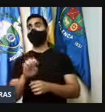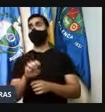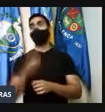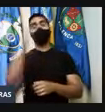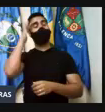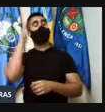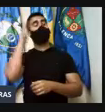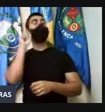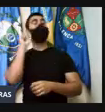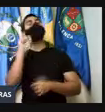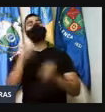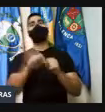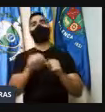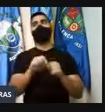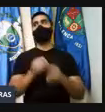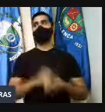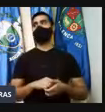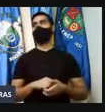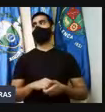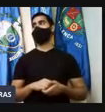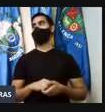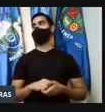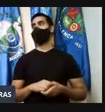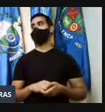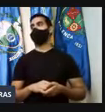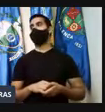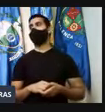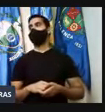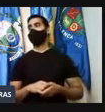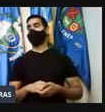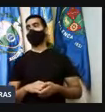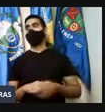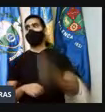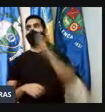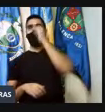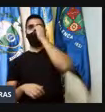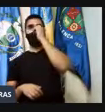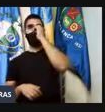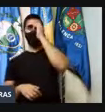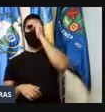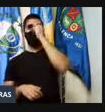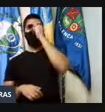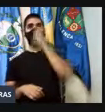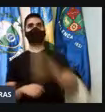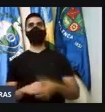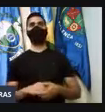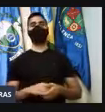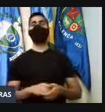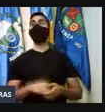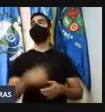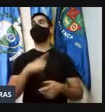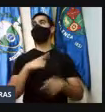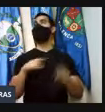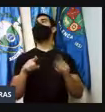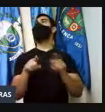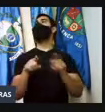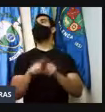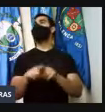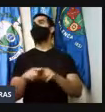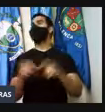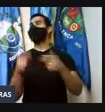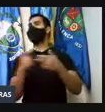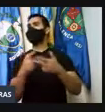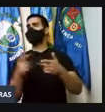porque medidas vão ser tomadas, né? Vocês sabem disso, que vai ser tomada, vai haver toda aquela